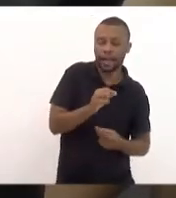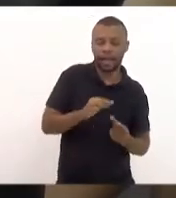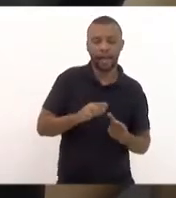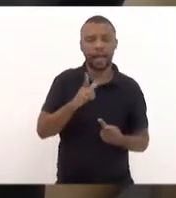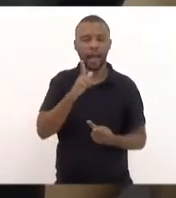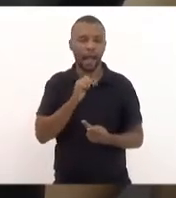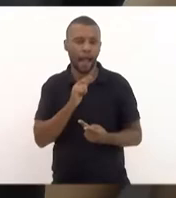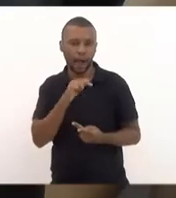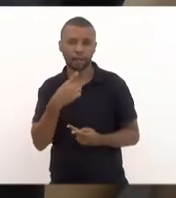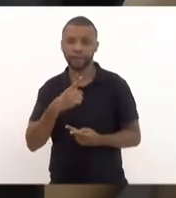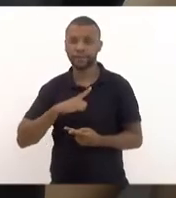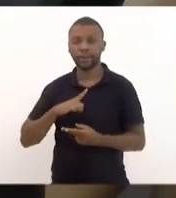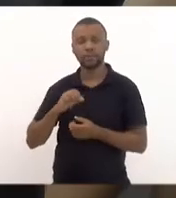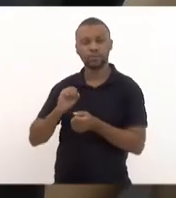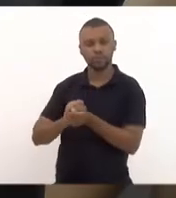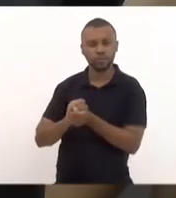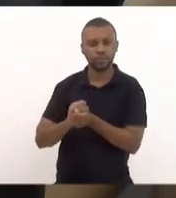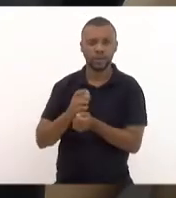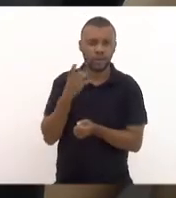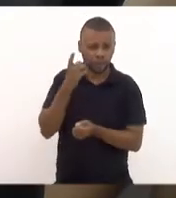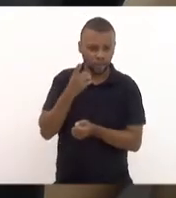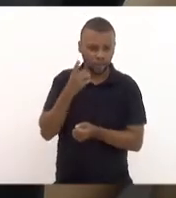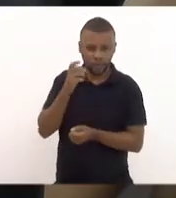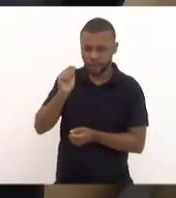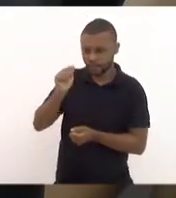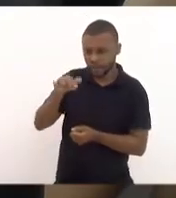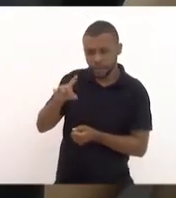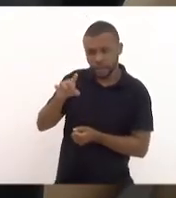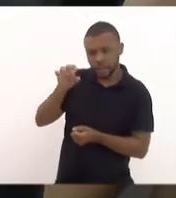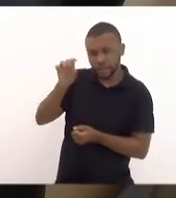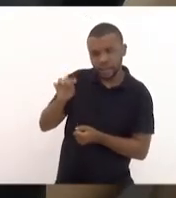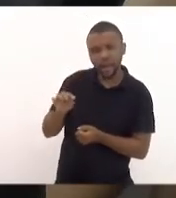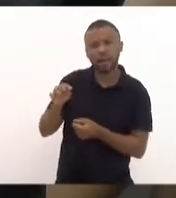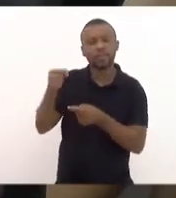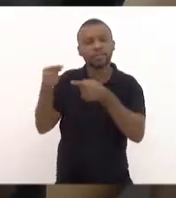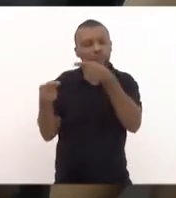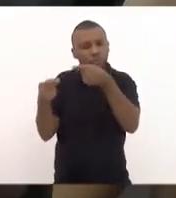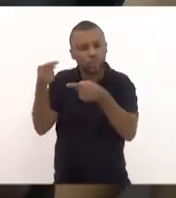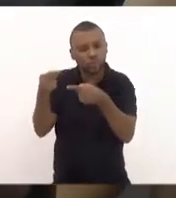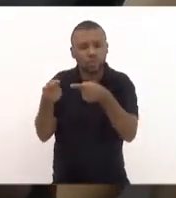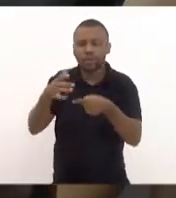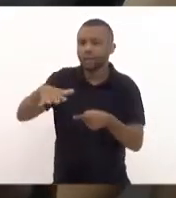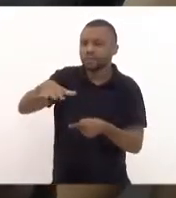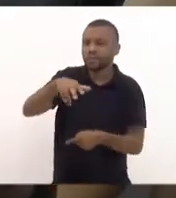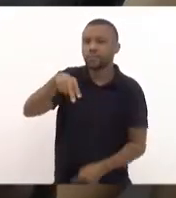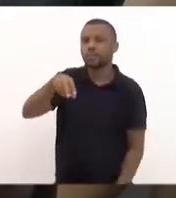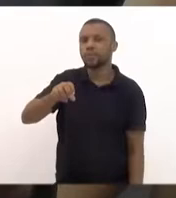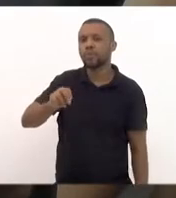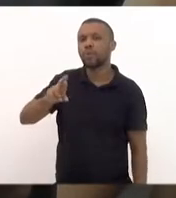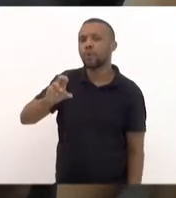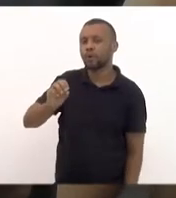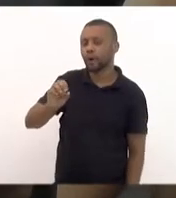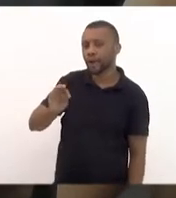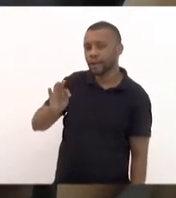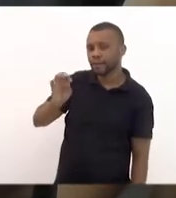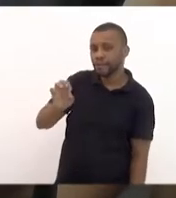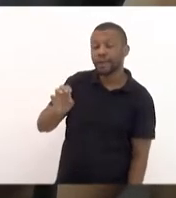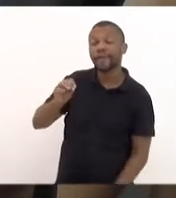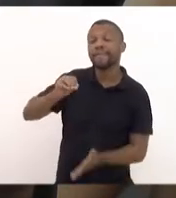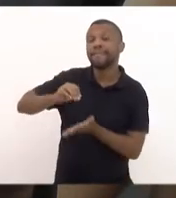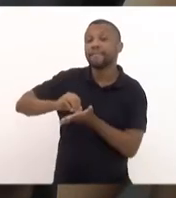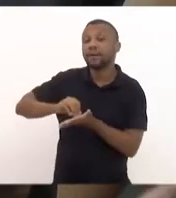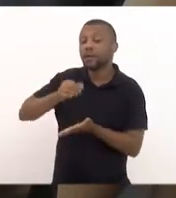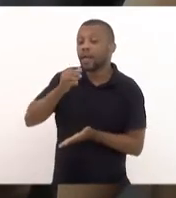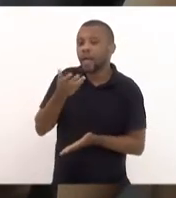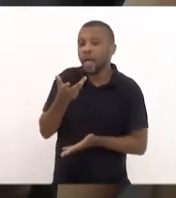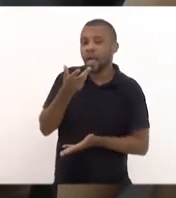Tivemos lá o deputado André, eu e mais muita gente lá discutindo no Oeste do Estado, o principal problema é a energia, deputado dos Fortes. Tem uma empresa lá de